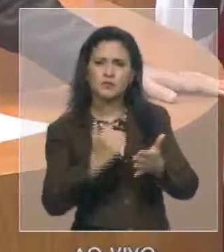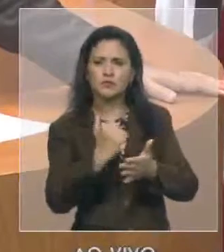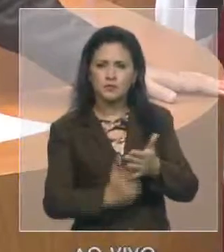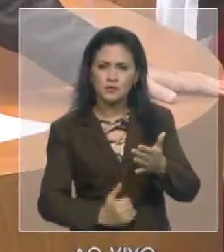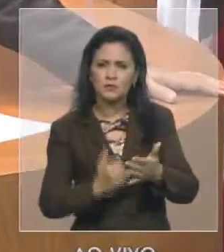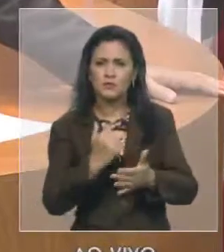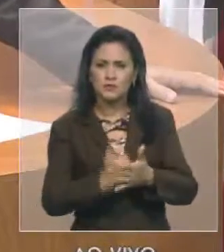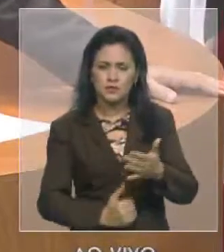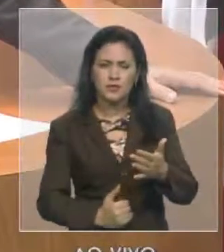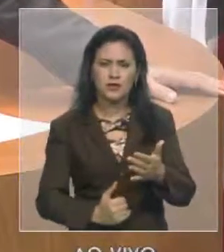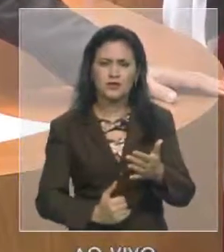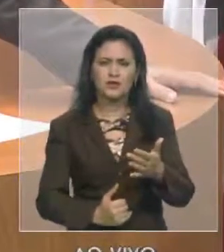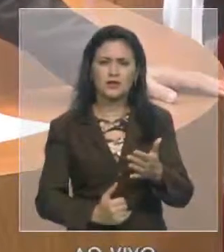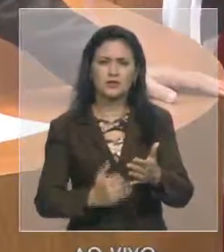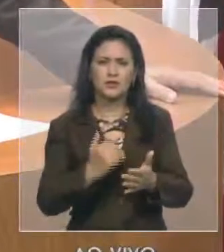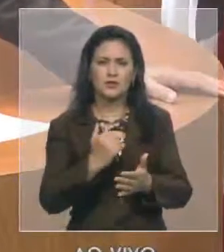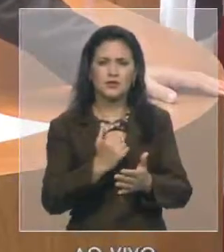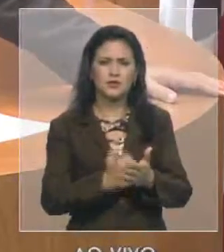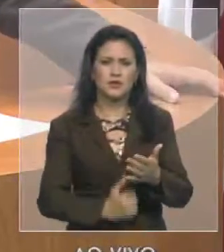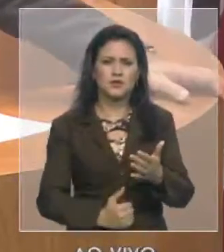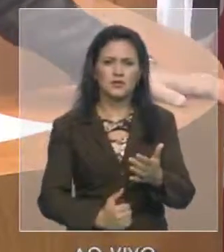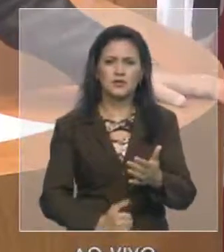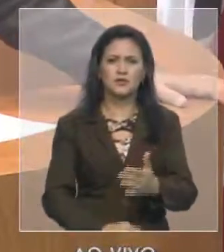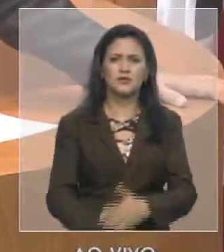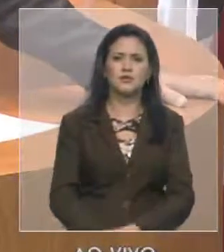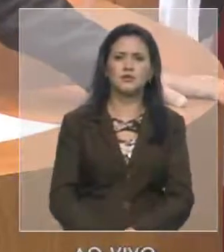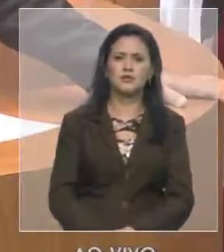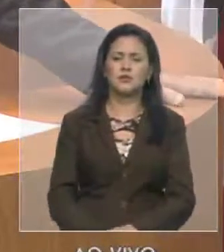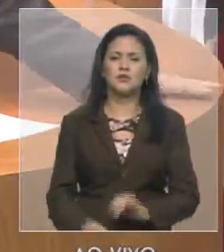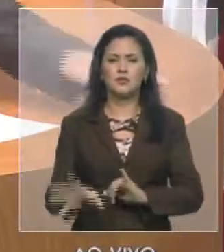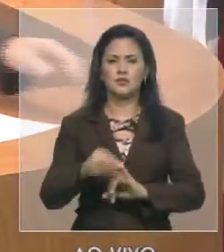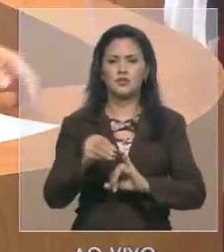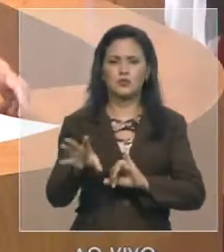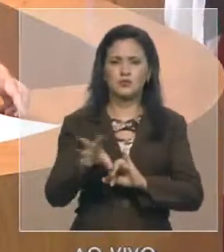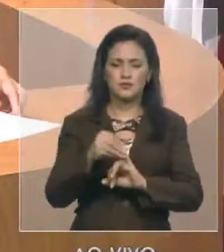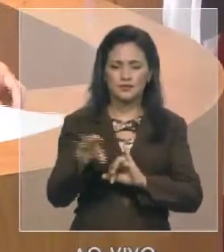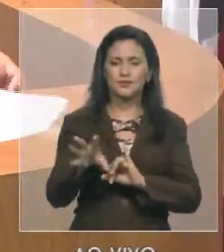do ICMS, com o seu programa Mais Imposto.